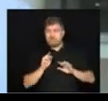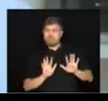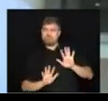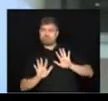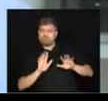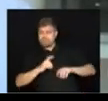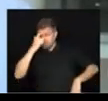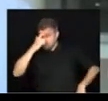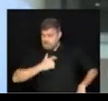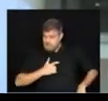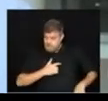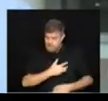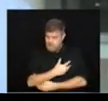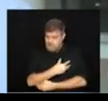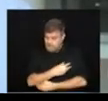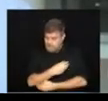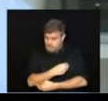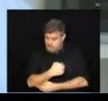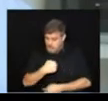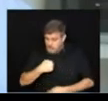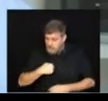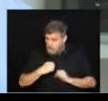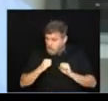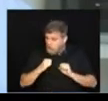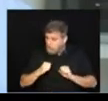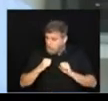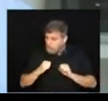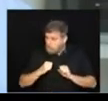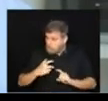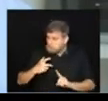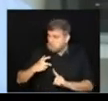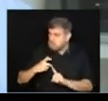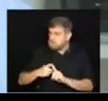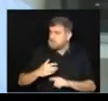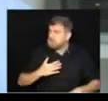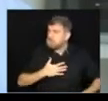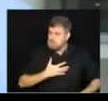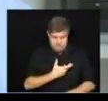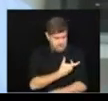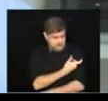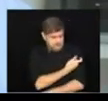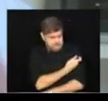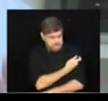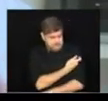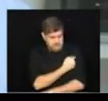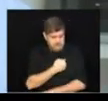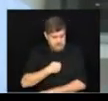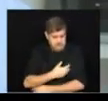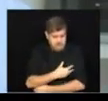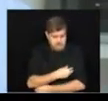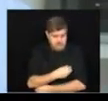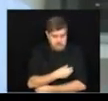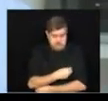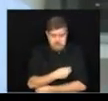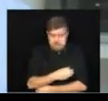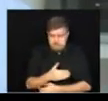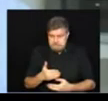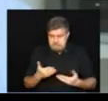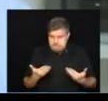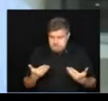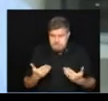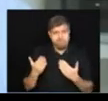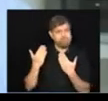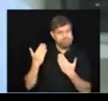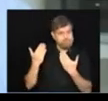Puxa, estou dando de mamar, será que eu posso receber a vacina? Que agora, graças a Deus, não é todo